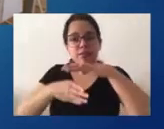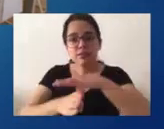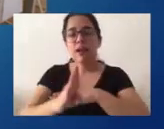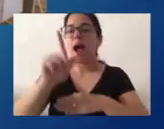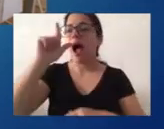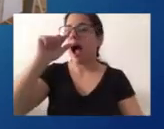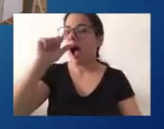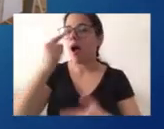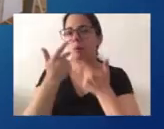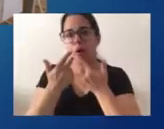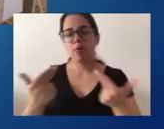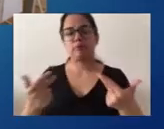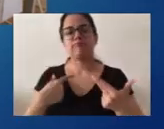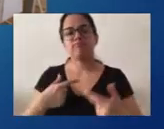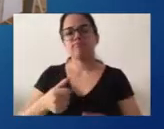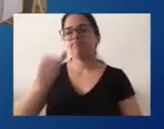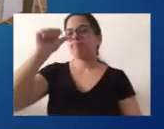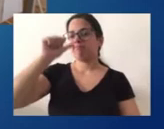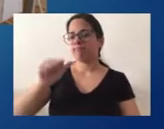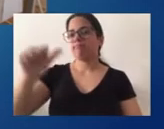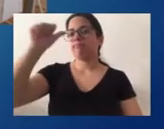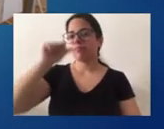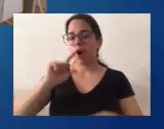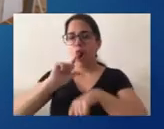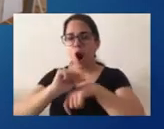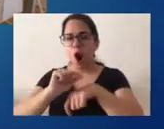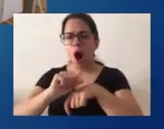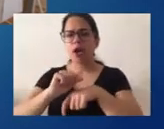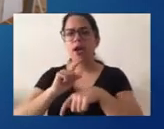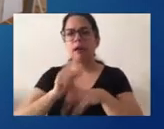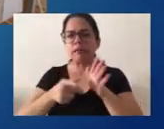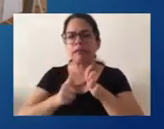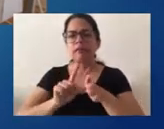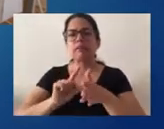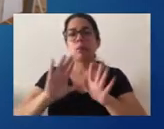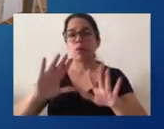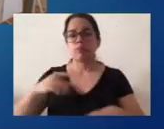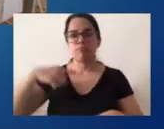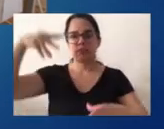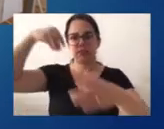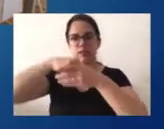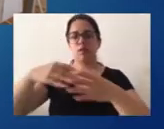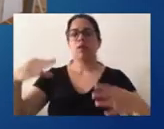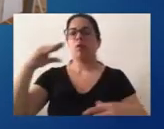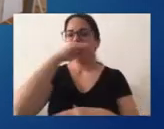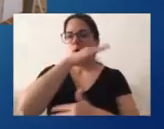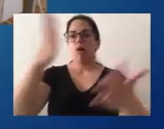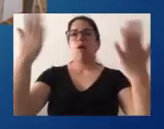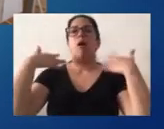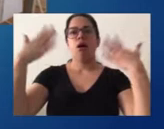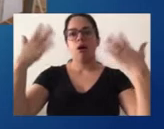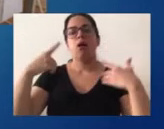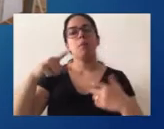quando vai na casa de vegetação, né, ver o horário mais adequado, porque fica assim uma temperatura muito elevada e algumas pessoas podem